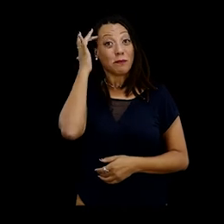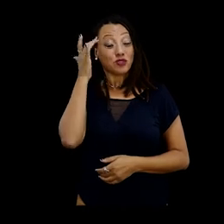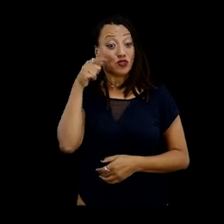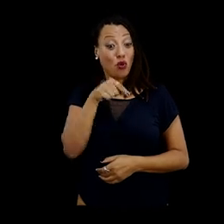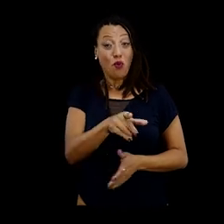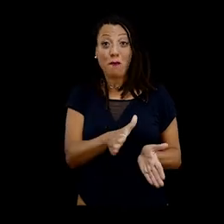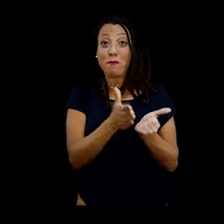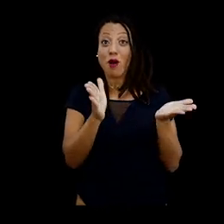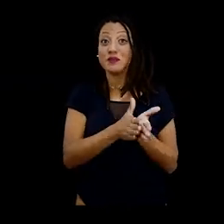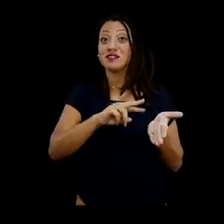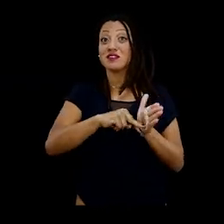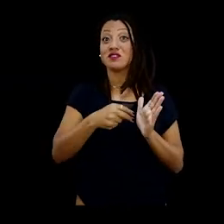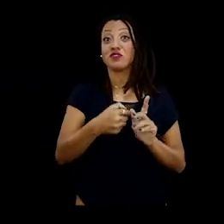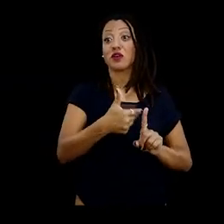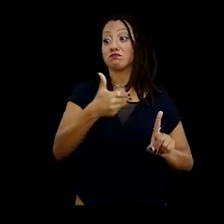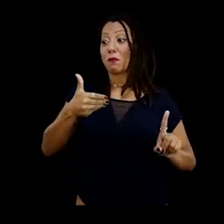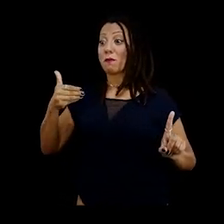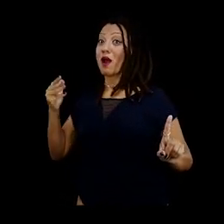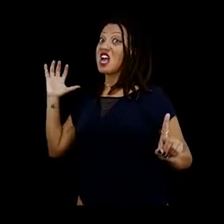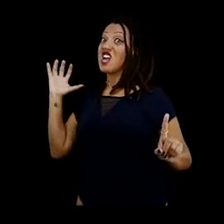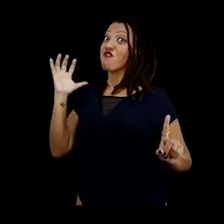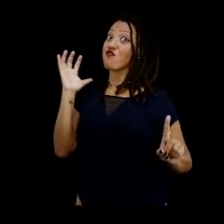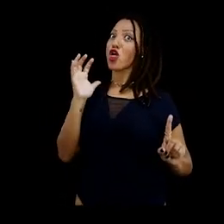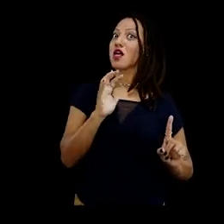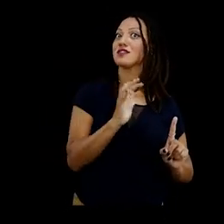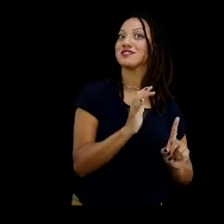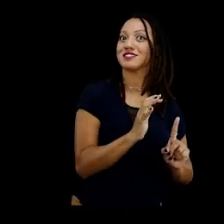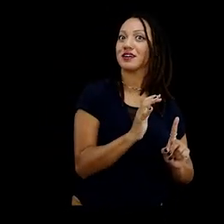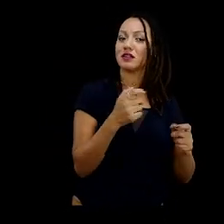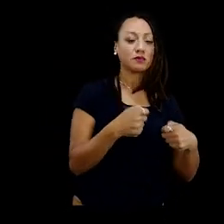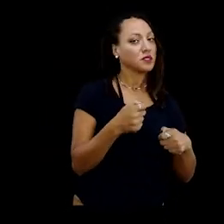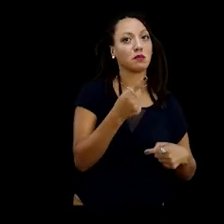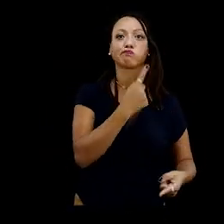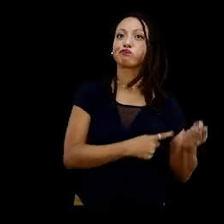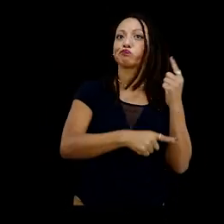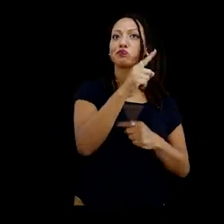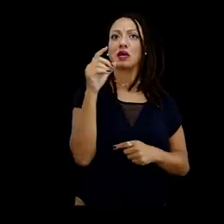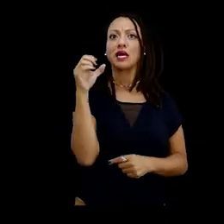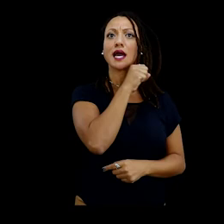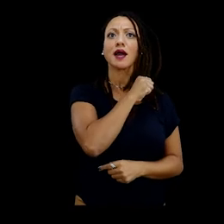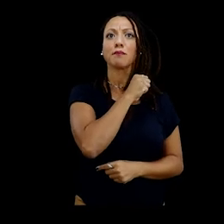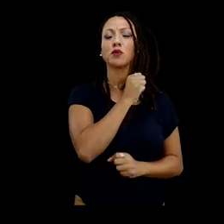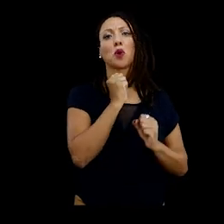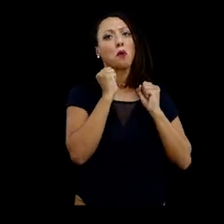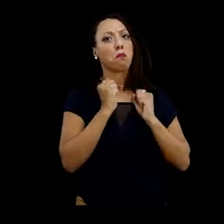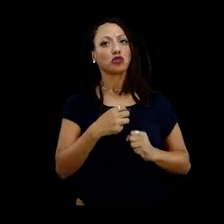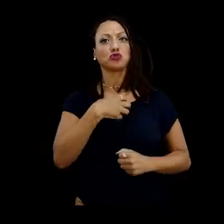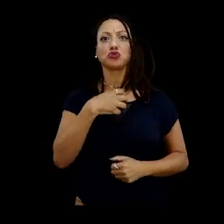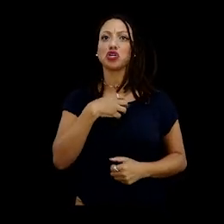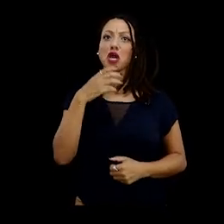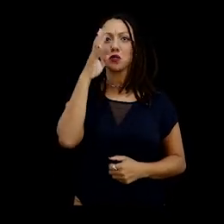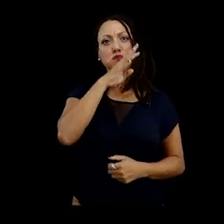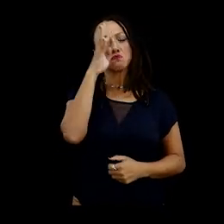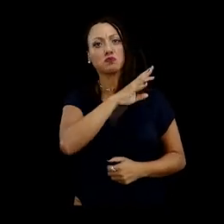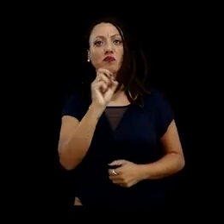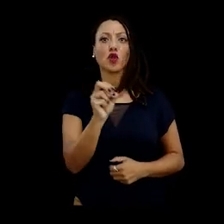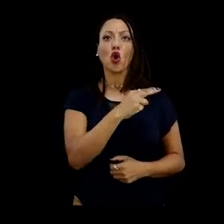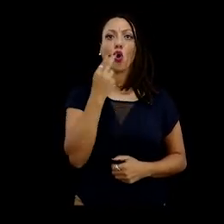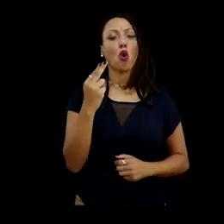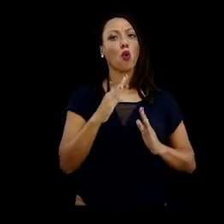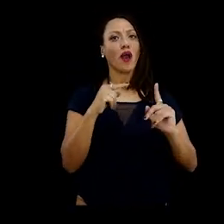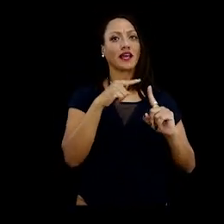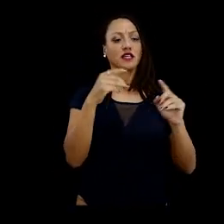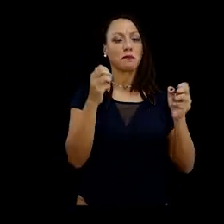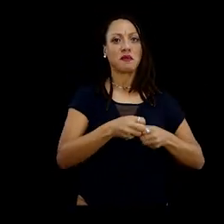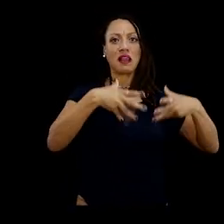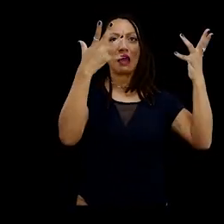estruturalmente levadas a isso. E querem sair disso o quanto antes. Seja pela contravenção, seja pelo milagre da igreja da